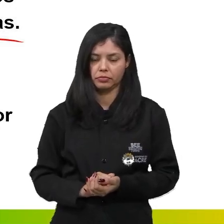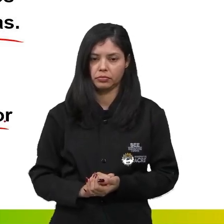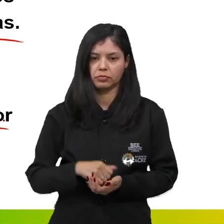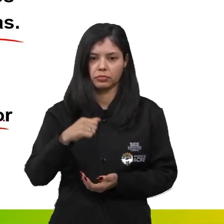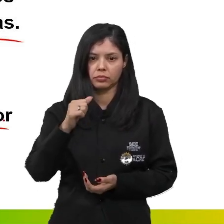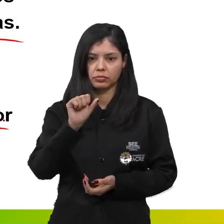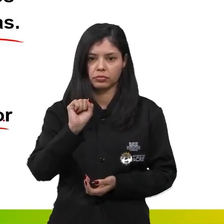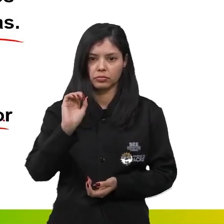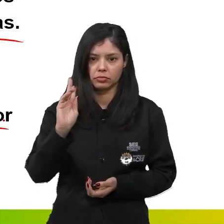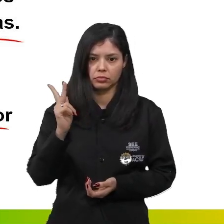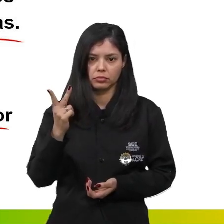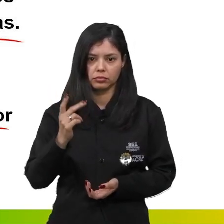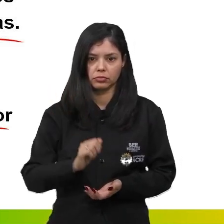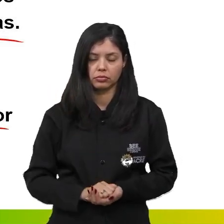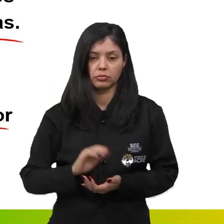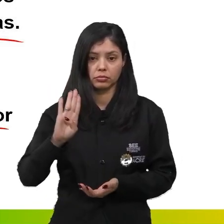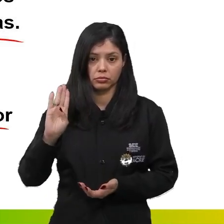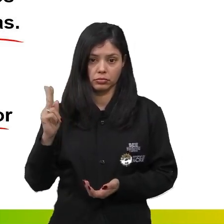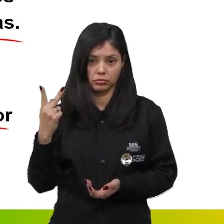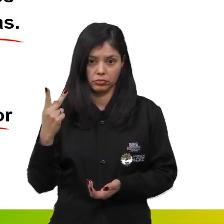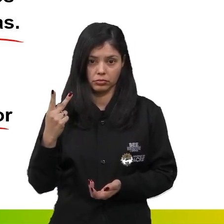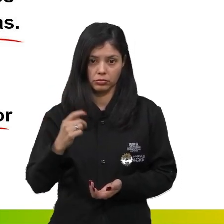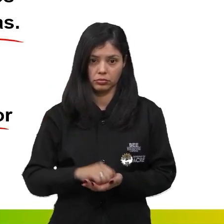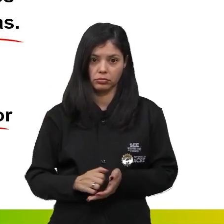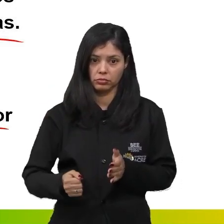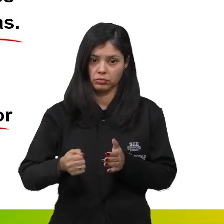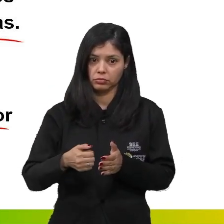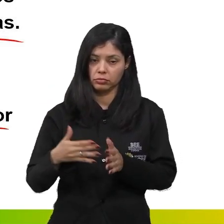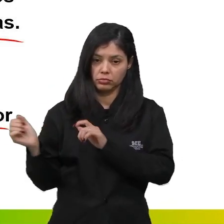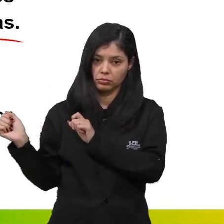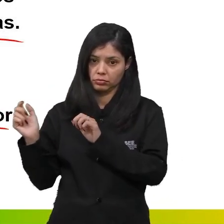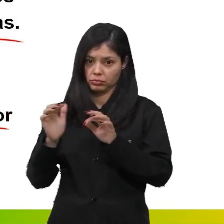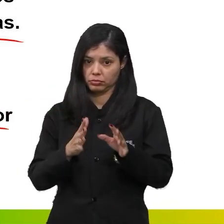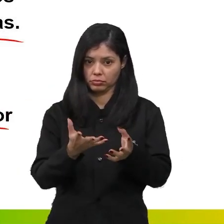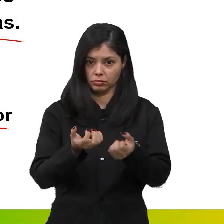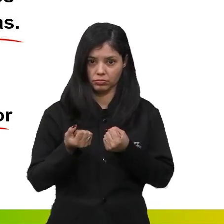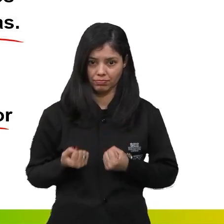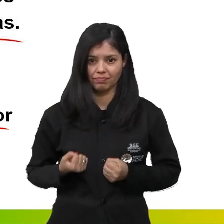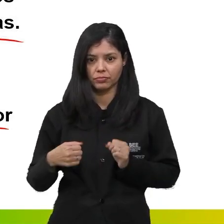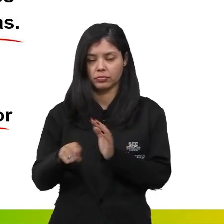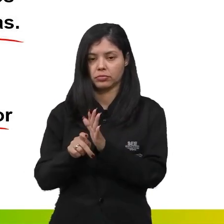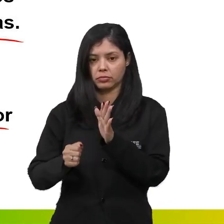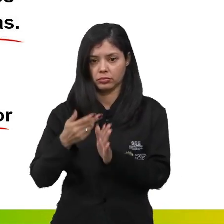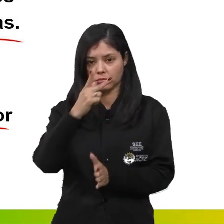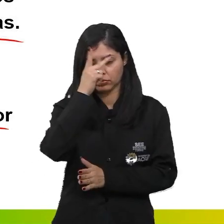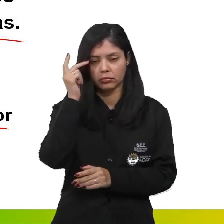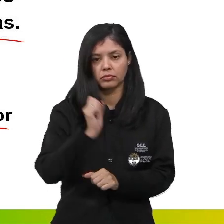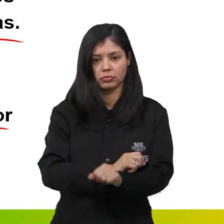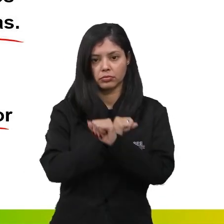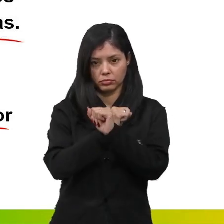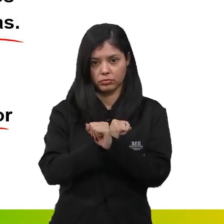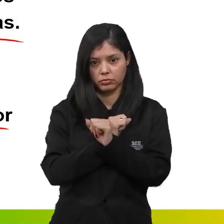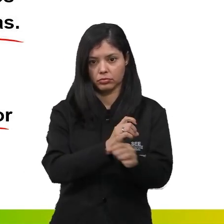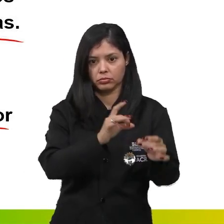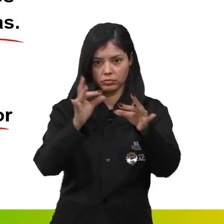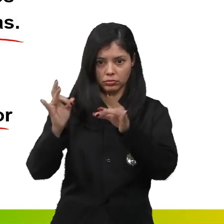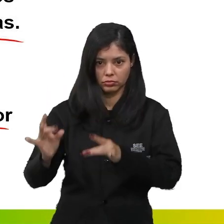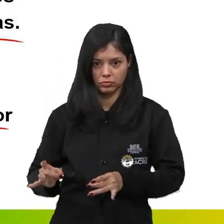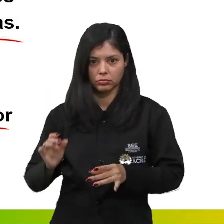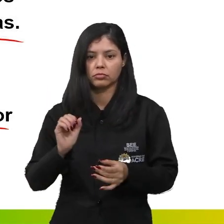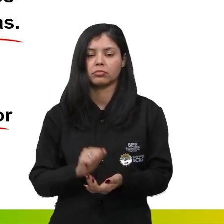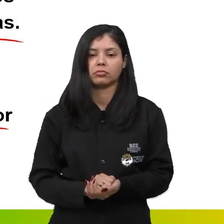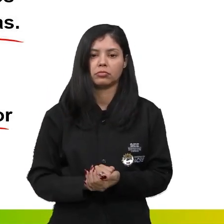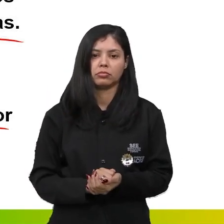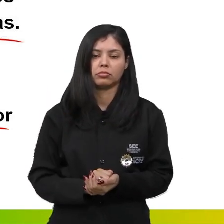Janeiro e Salvador, recebiam muitos cativos, muitos escravos, que eram comercializados